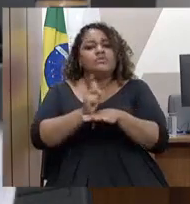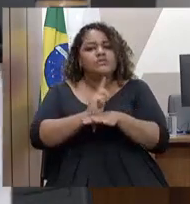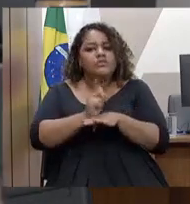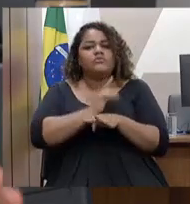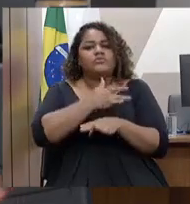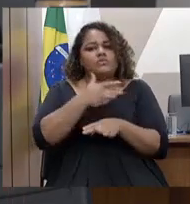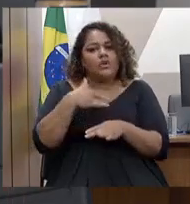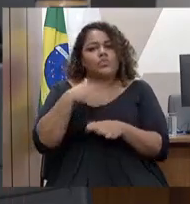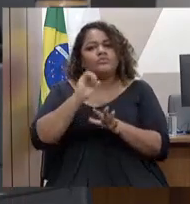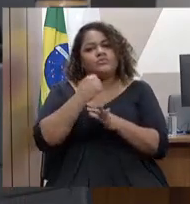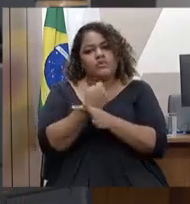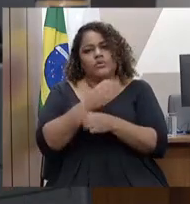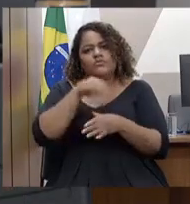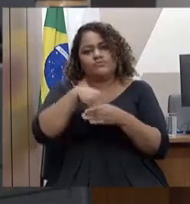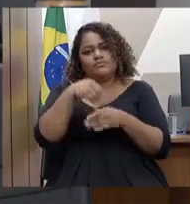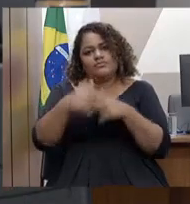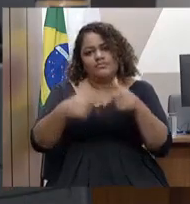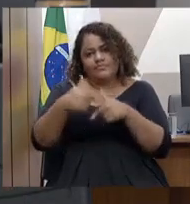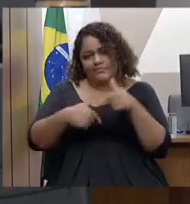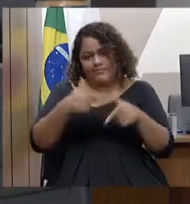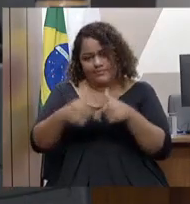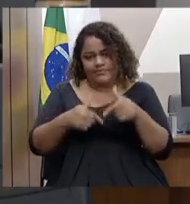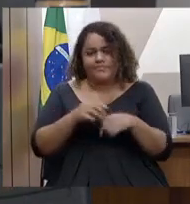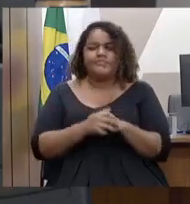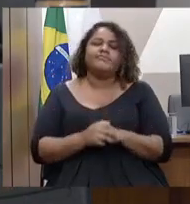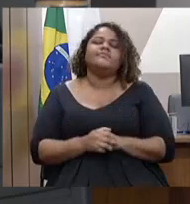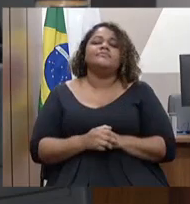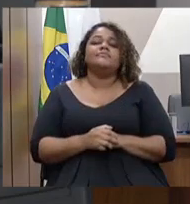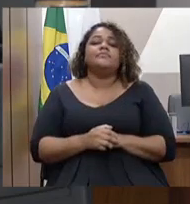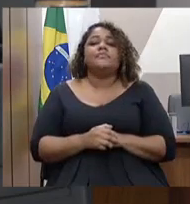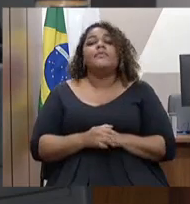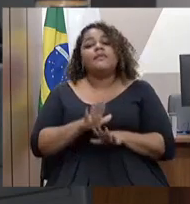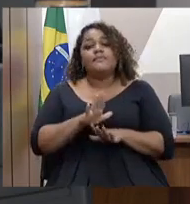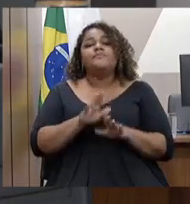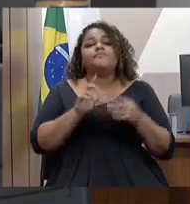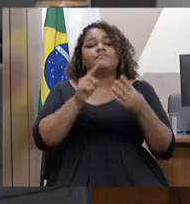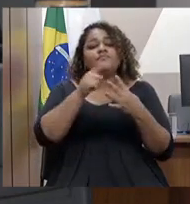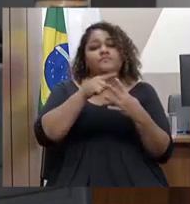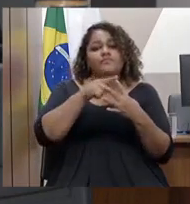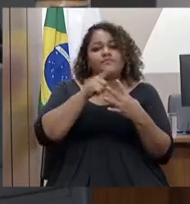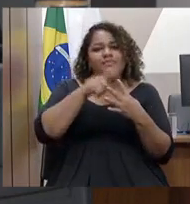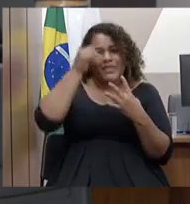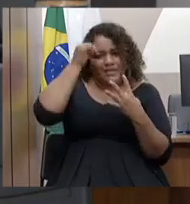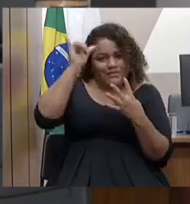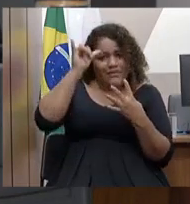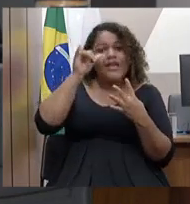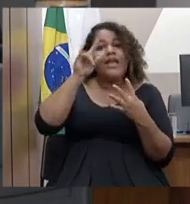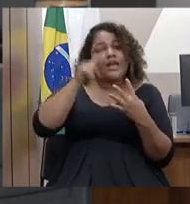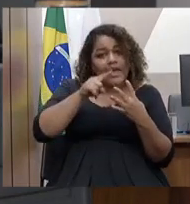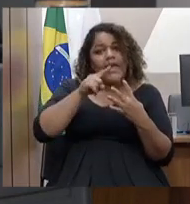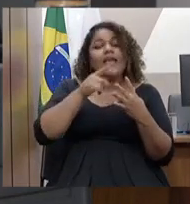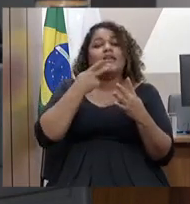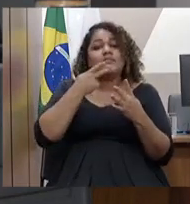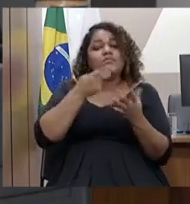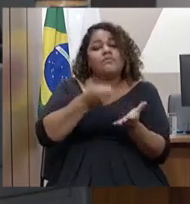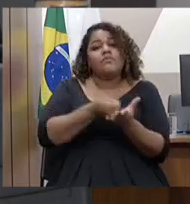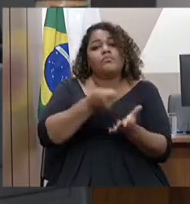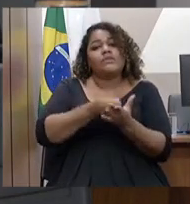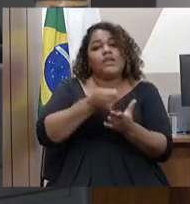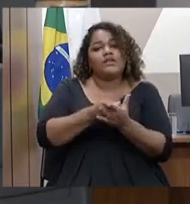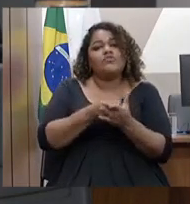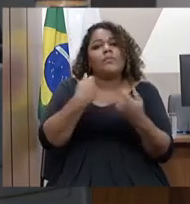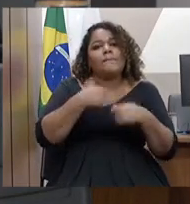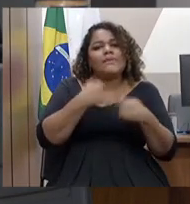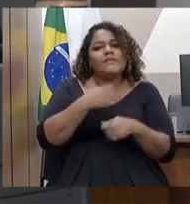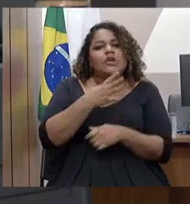é o princípio da prevenção ele impõe a eliminação dos riscos cientificamente já comprovados ou seja os riscos Concretos